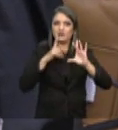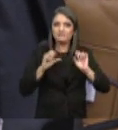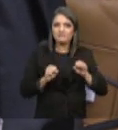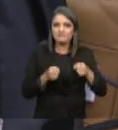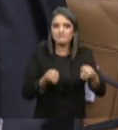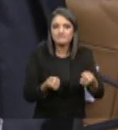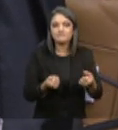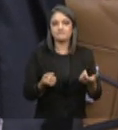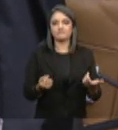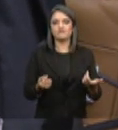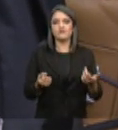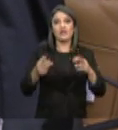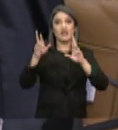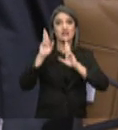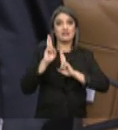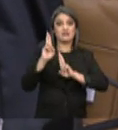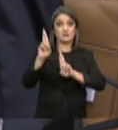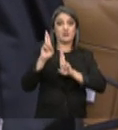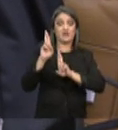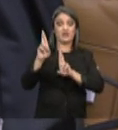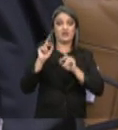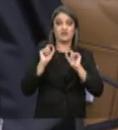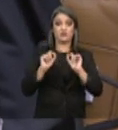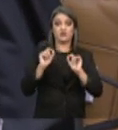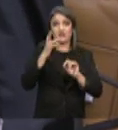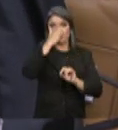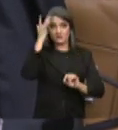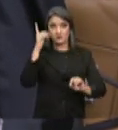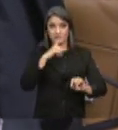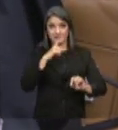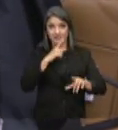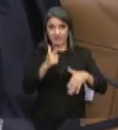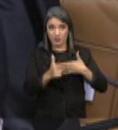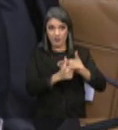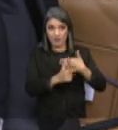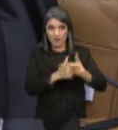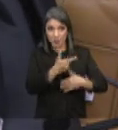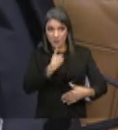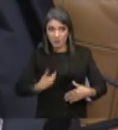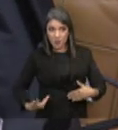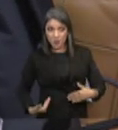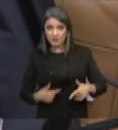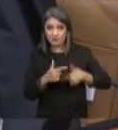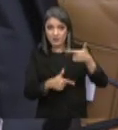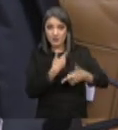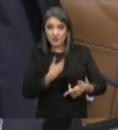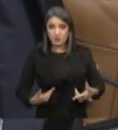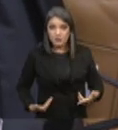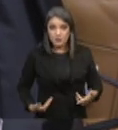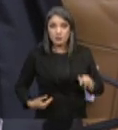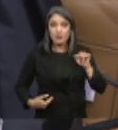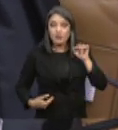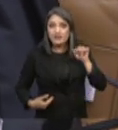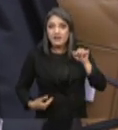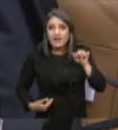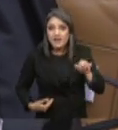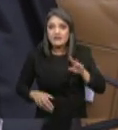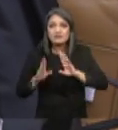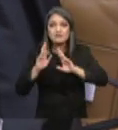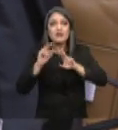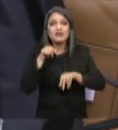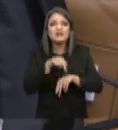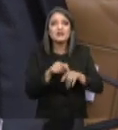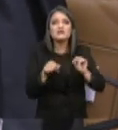a esperança de que os exercentes de função pública estejam à altura de seus postos com